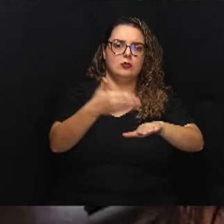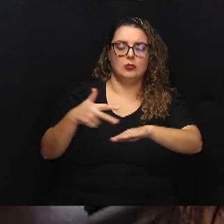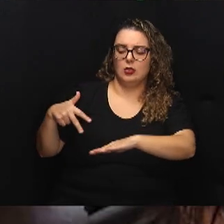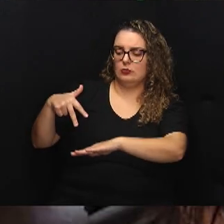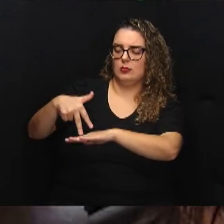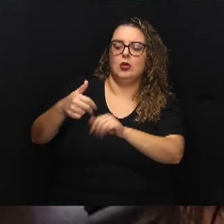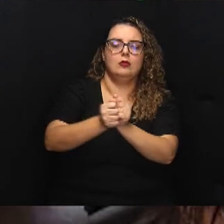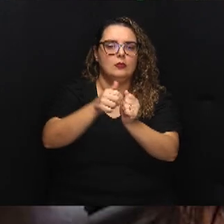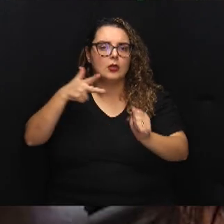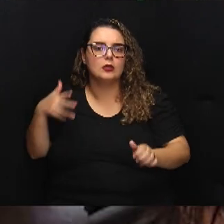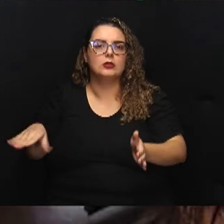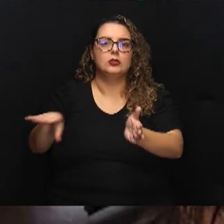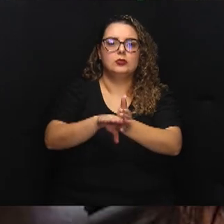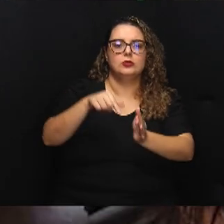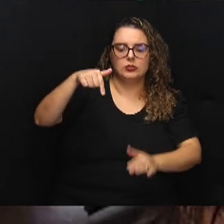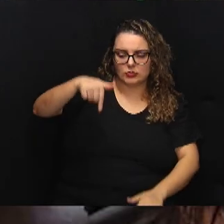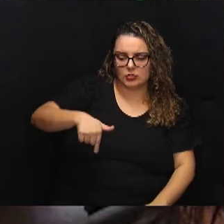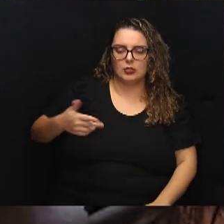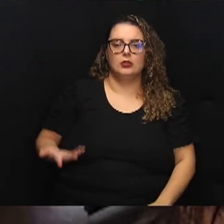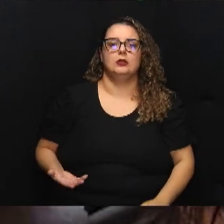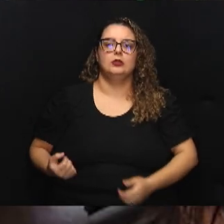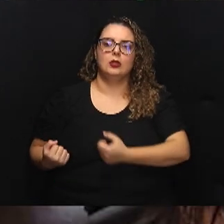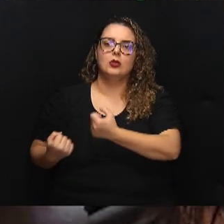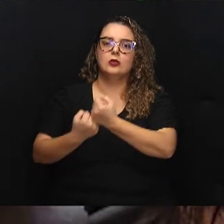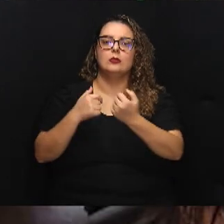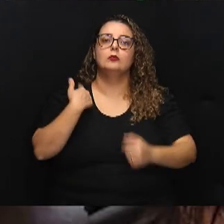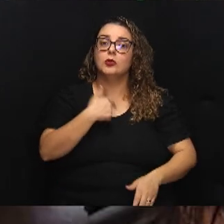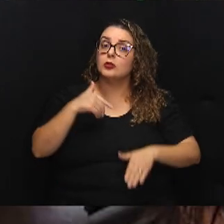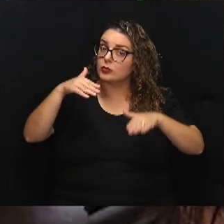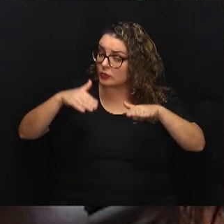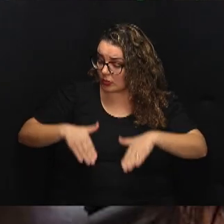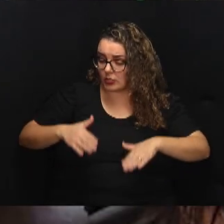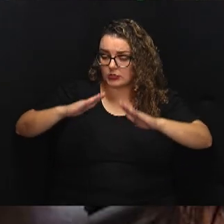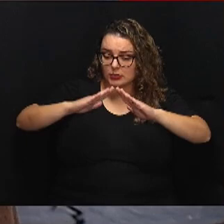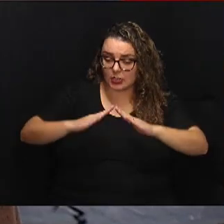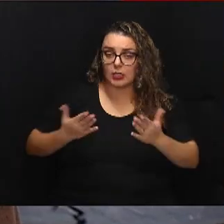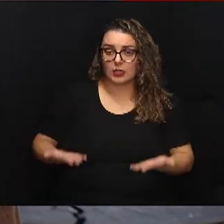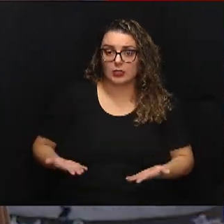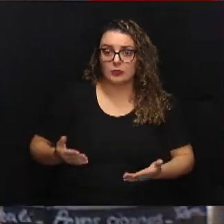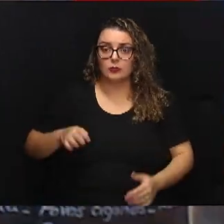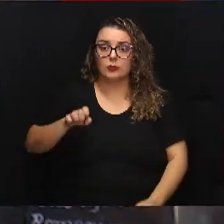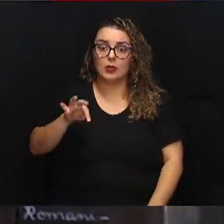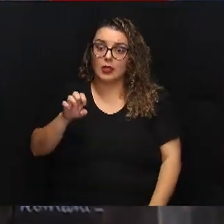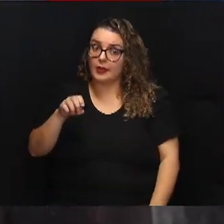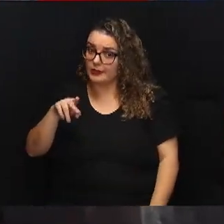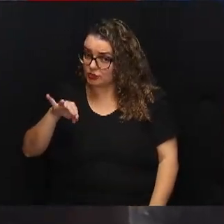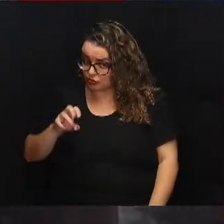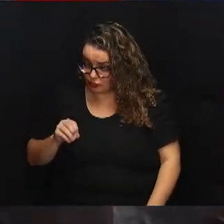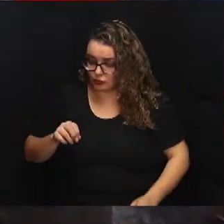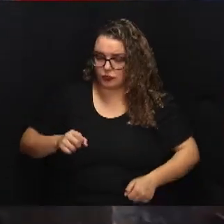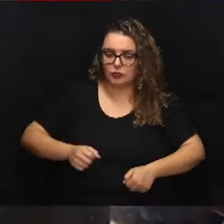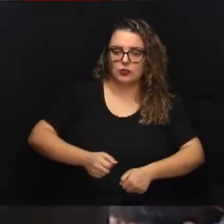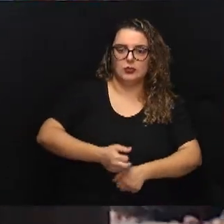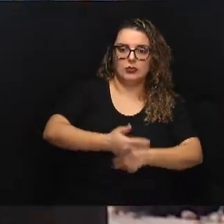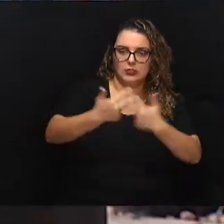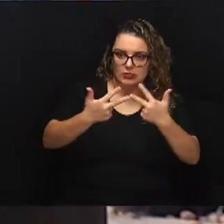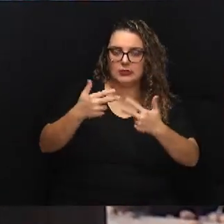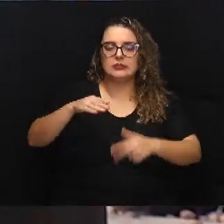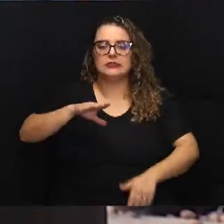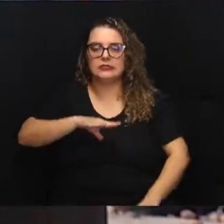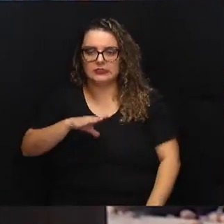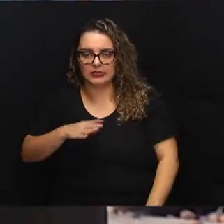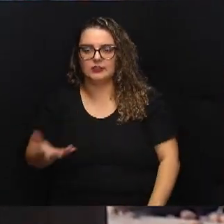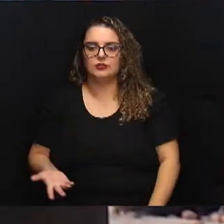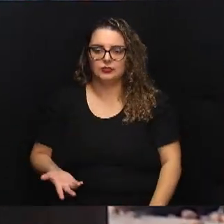quando vem ele tem essa passagem, todo esse apoio por nós, por essa casa do Etnocidade. A jornada de esperança não é simples.